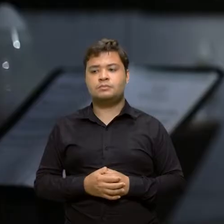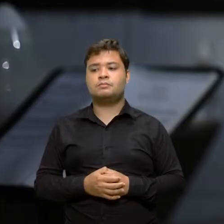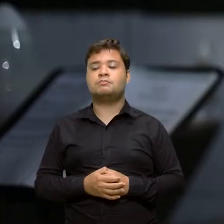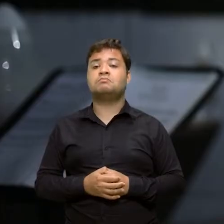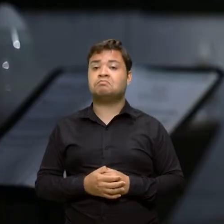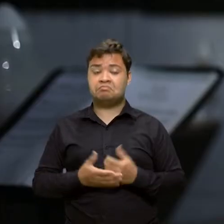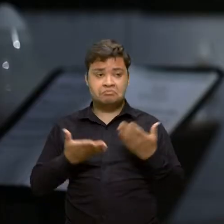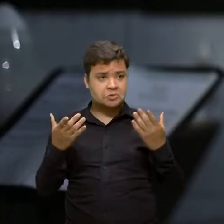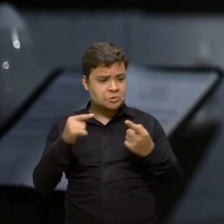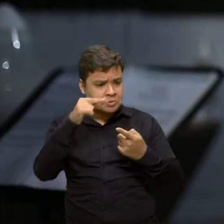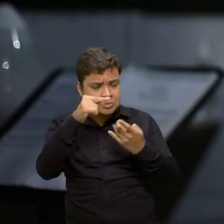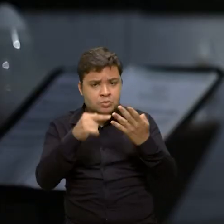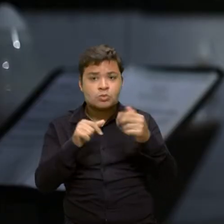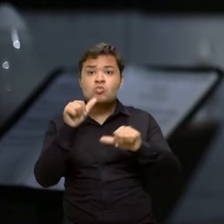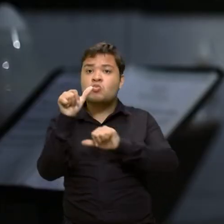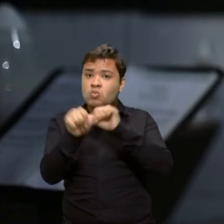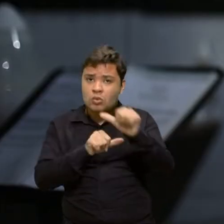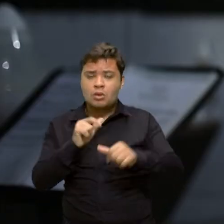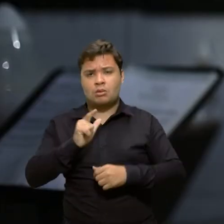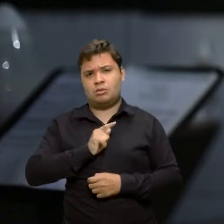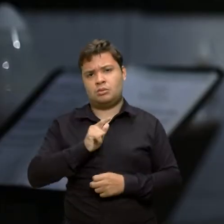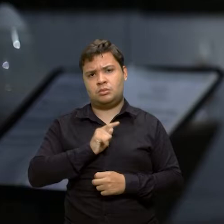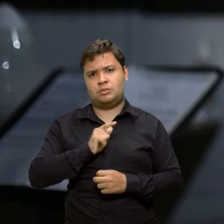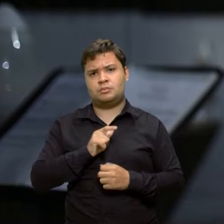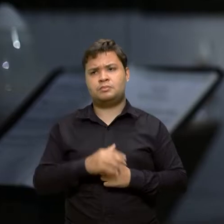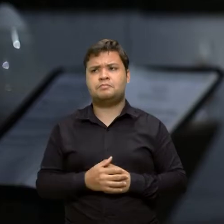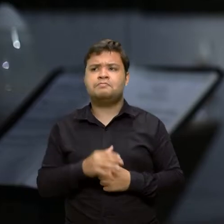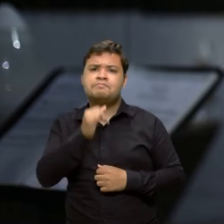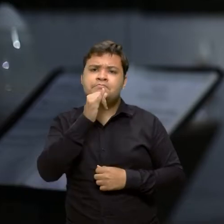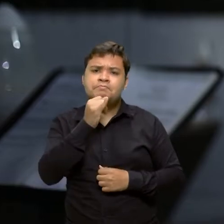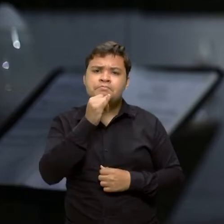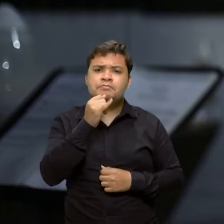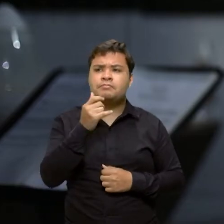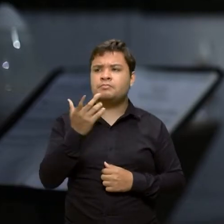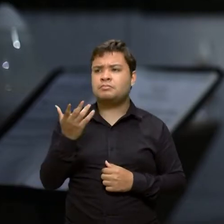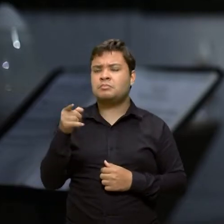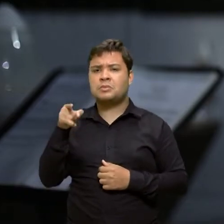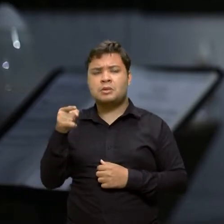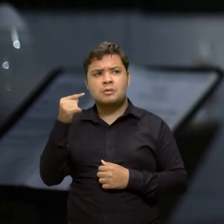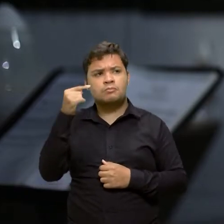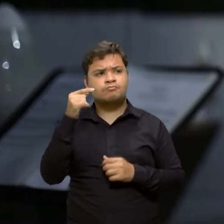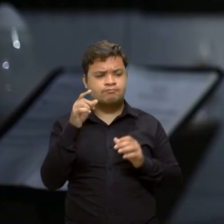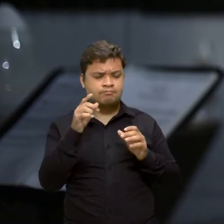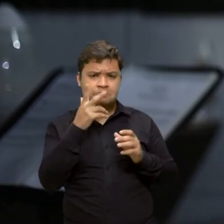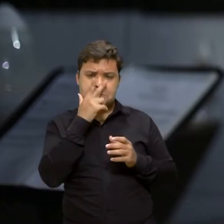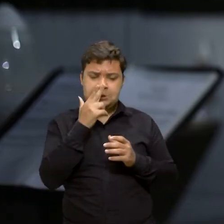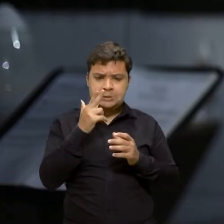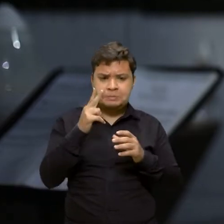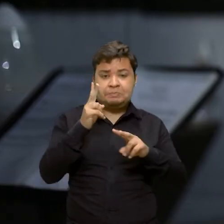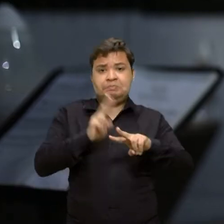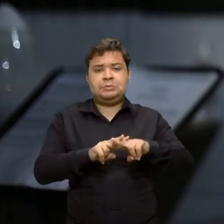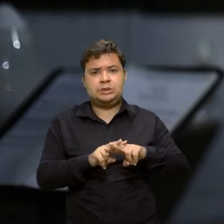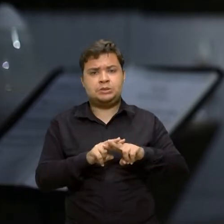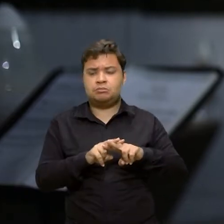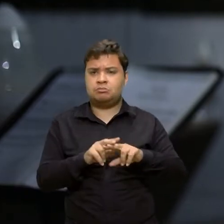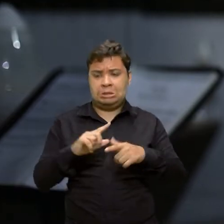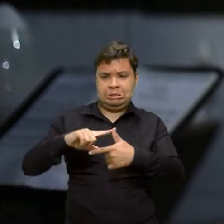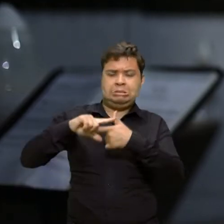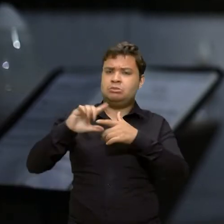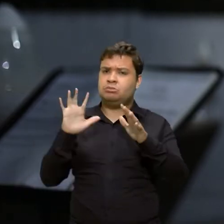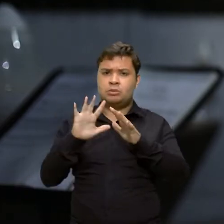Hoje as coisas estão mudadas, né, em tudo. Eu não vejo mais a galera mais na caixinha, né? Eu, pelo menos, vejo